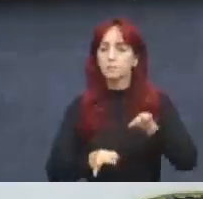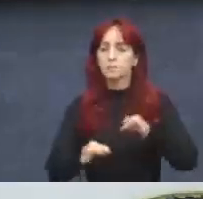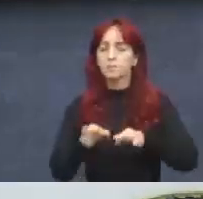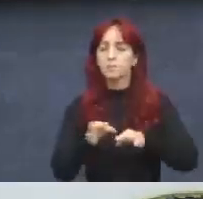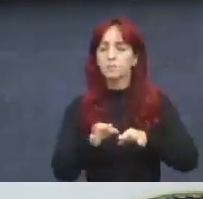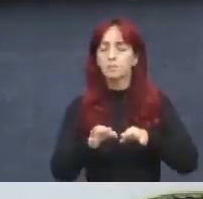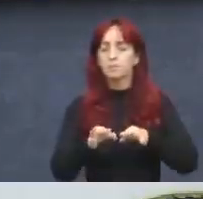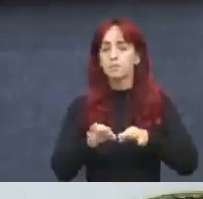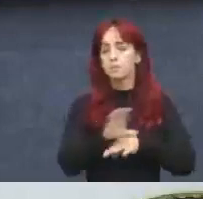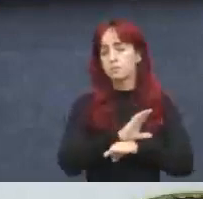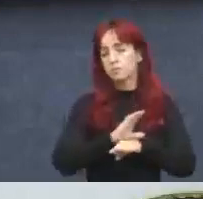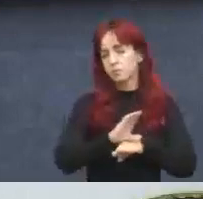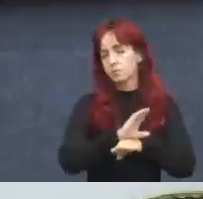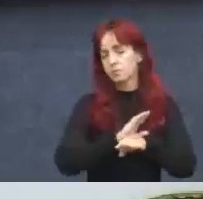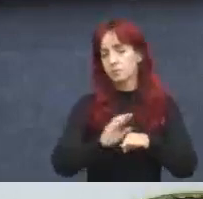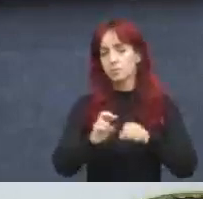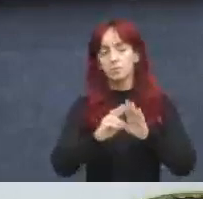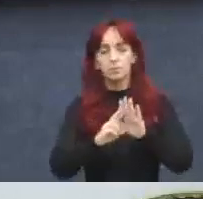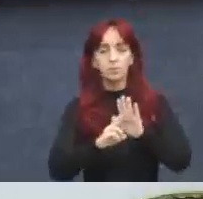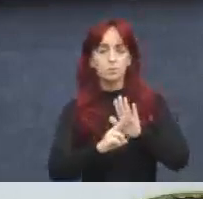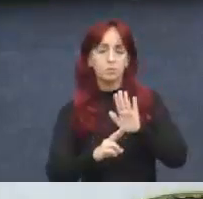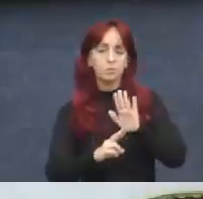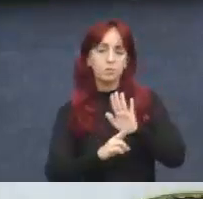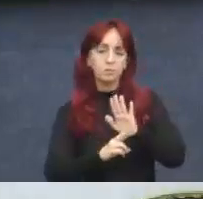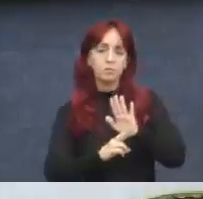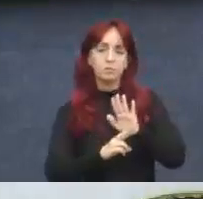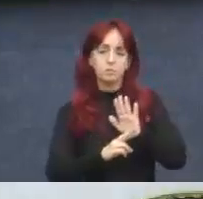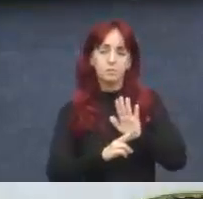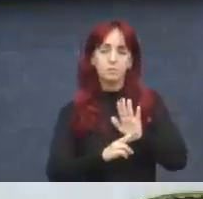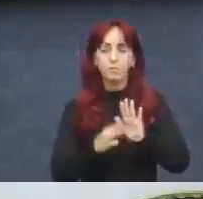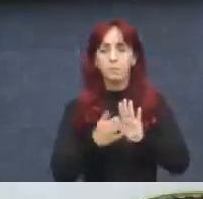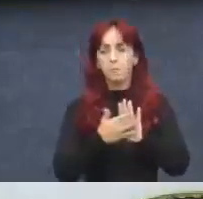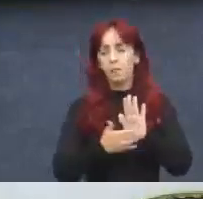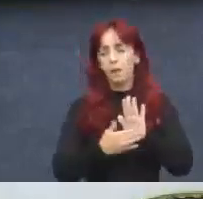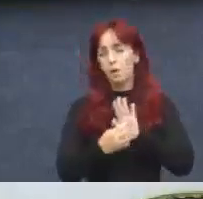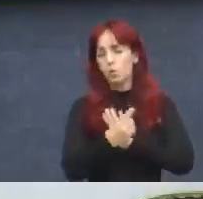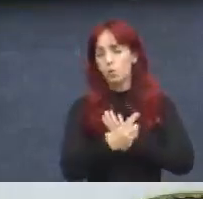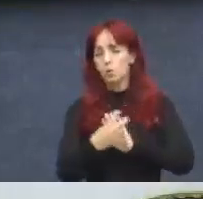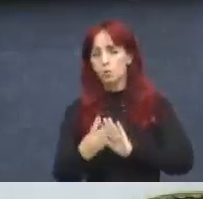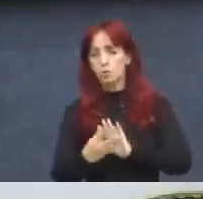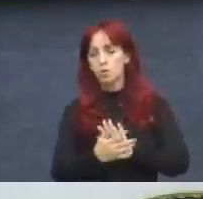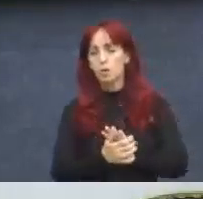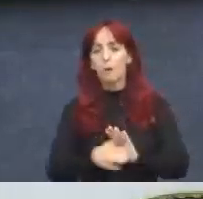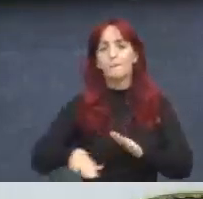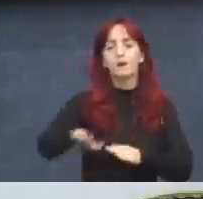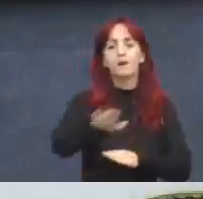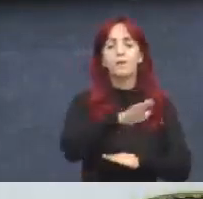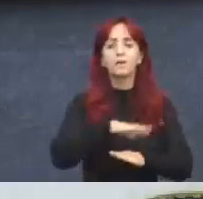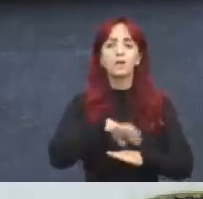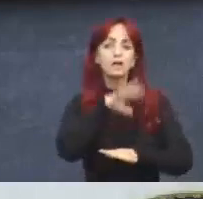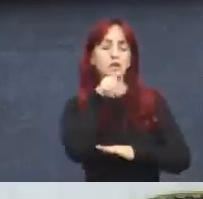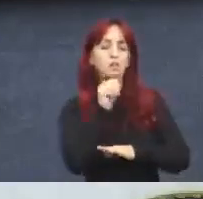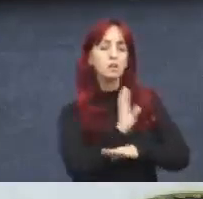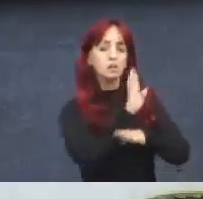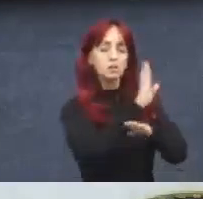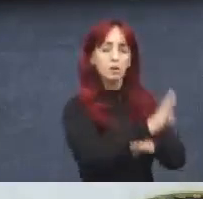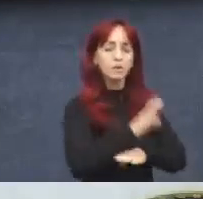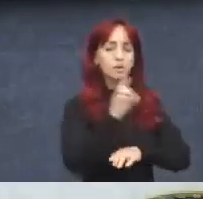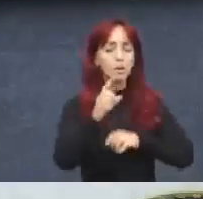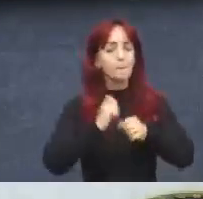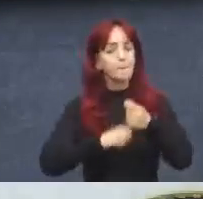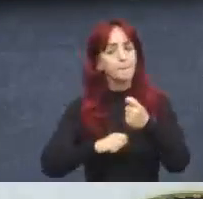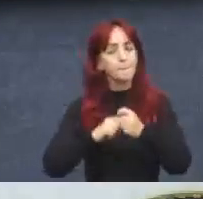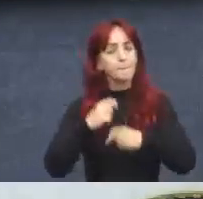pela constitucionalidade, legalidade, regimentalidade das emendas 1 e 2. Meio ambiente, defesa dos animais e política urbana,